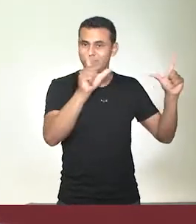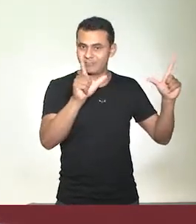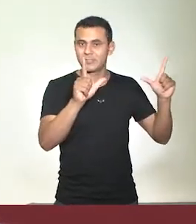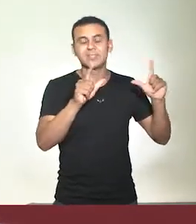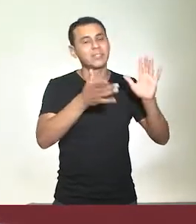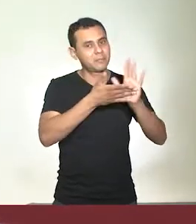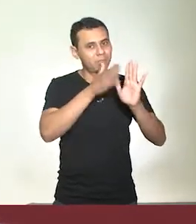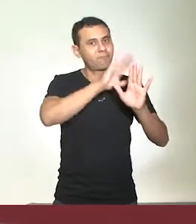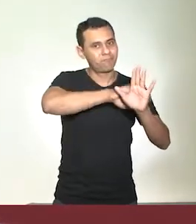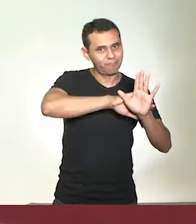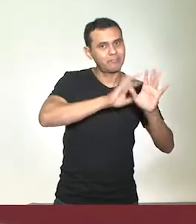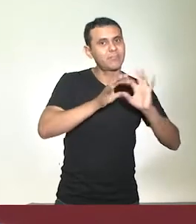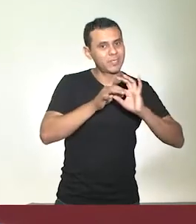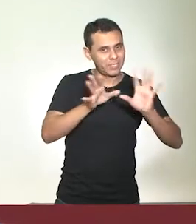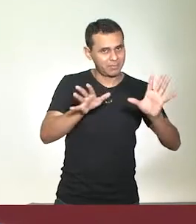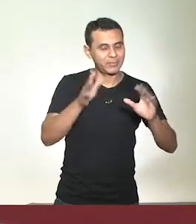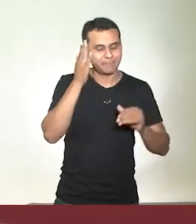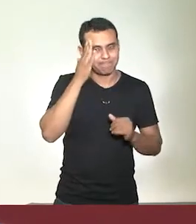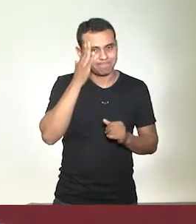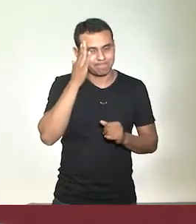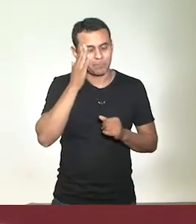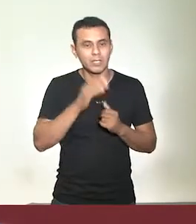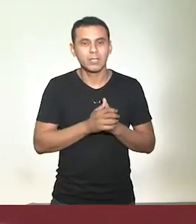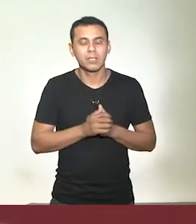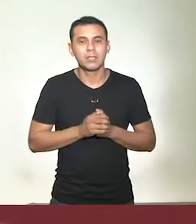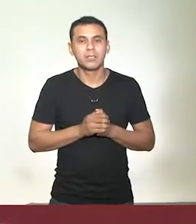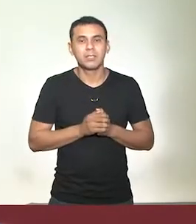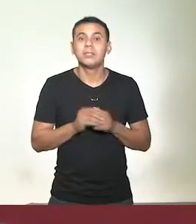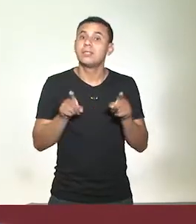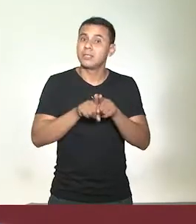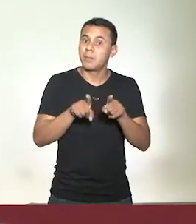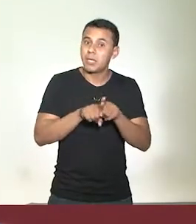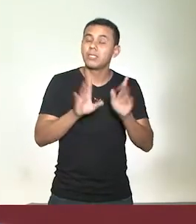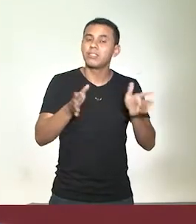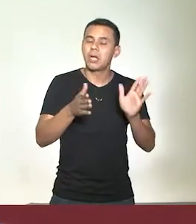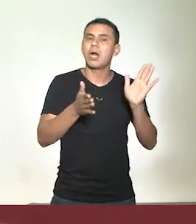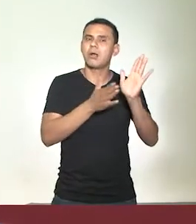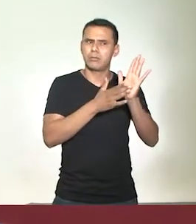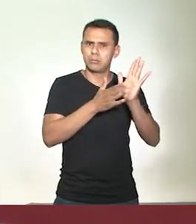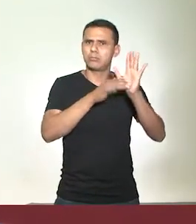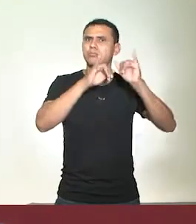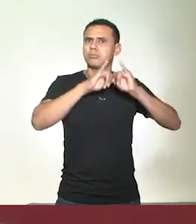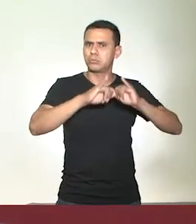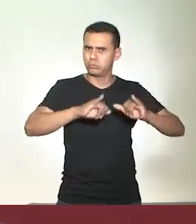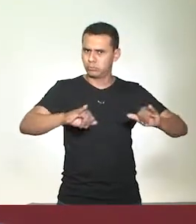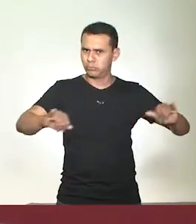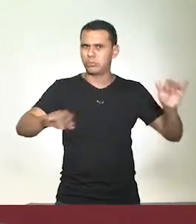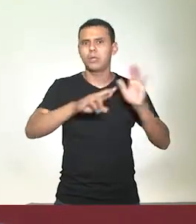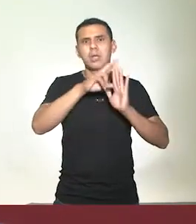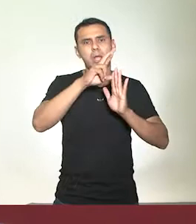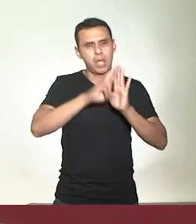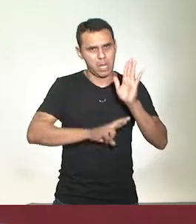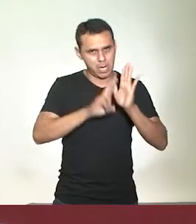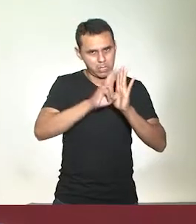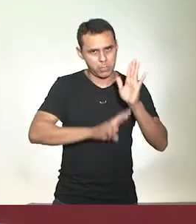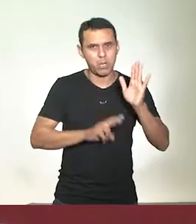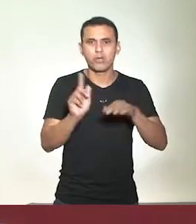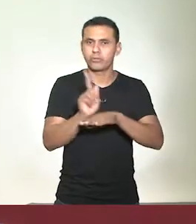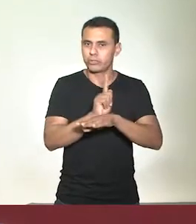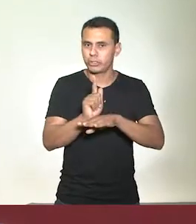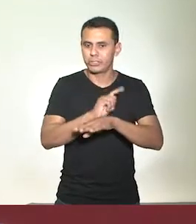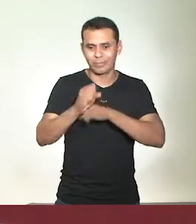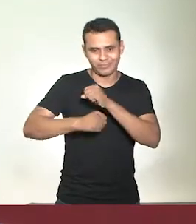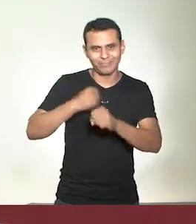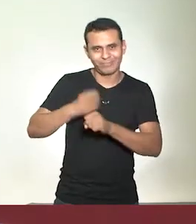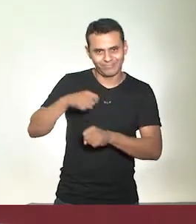evidentemente a transparência né estamos já publicamos inclusive o relatório de gestão desse